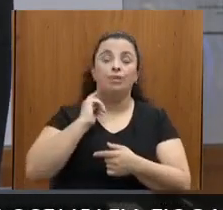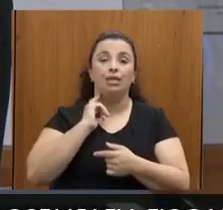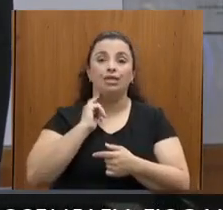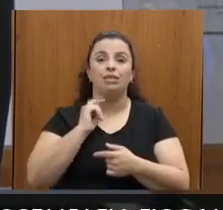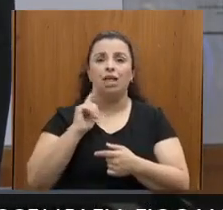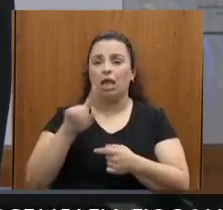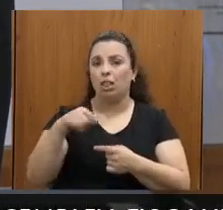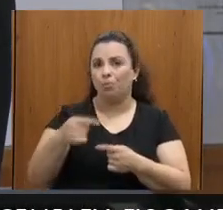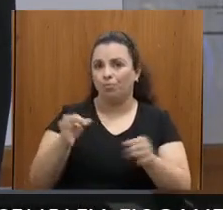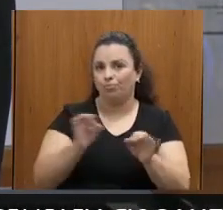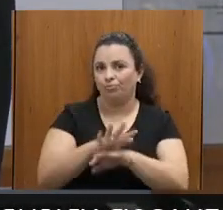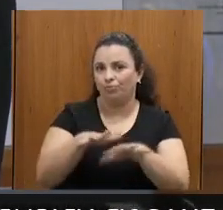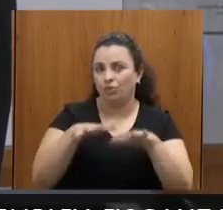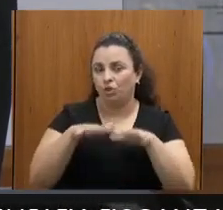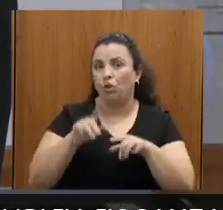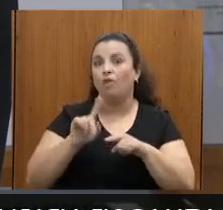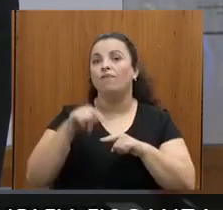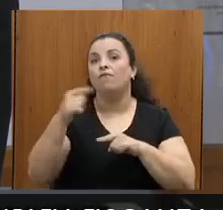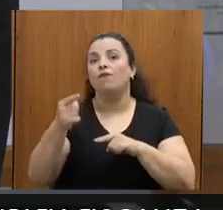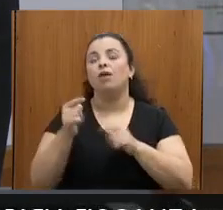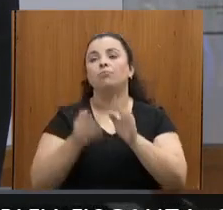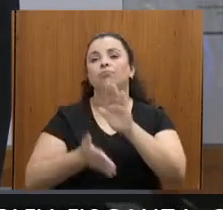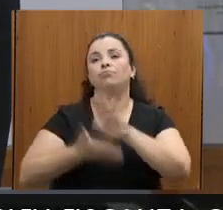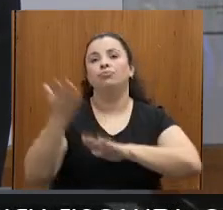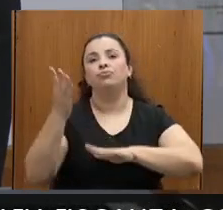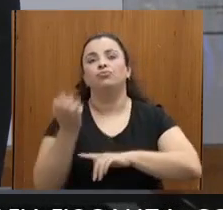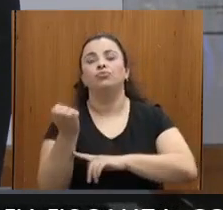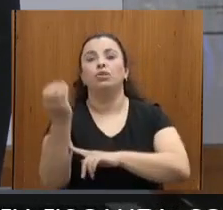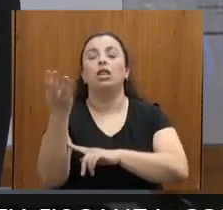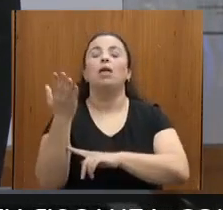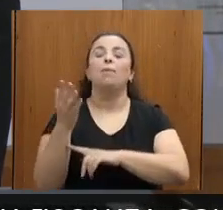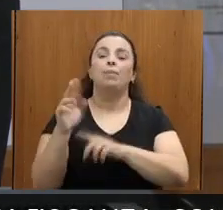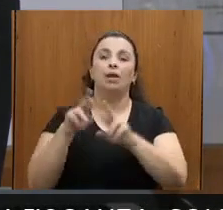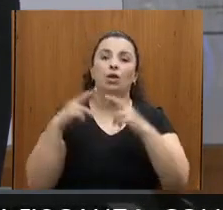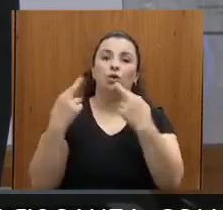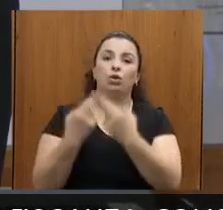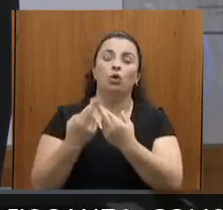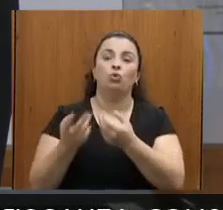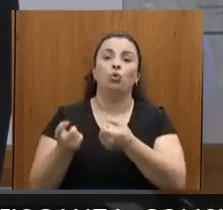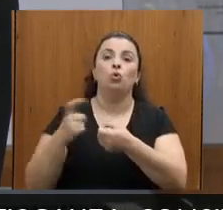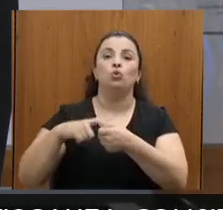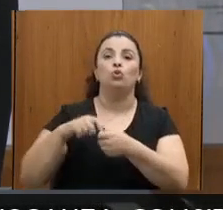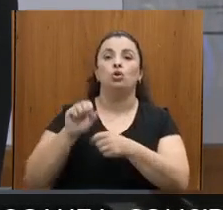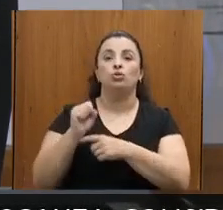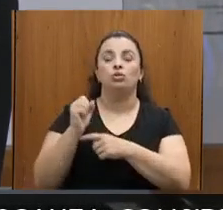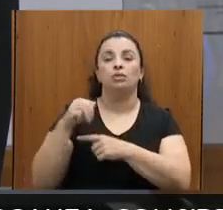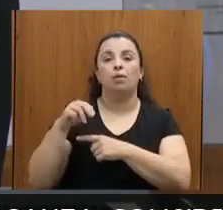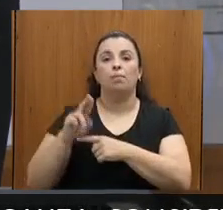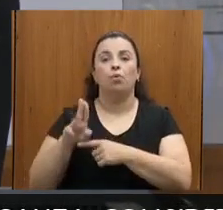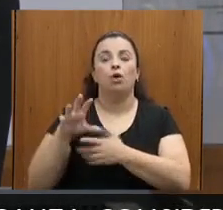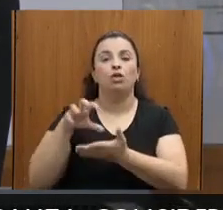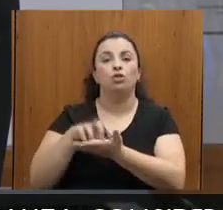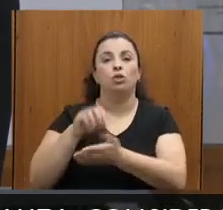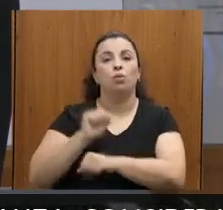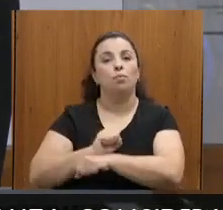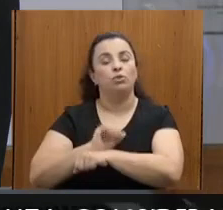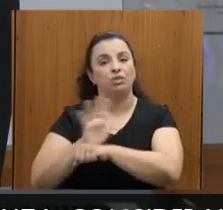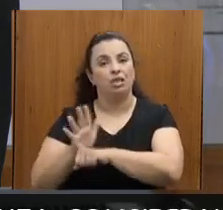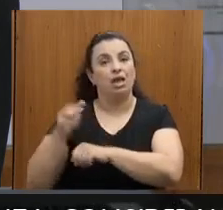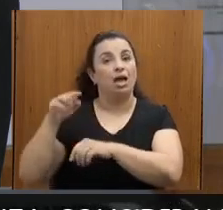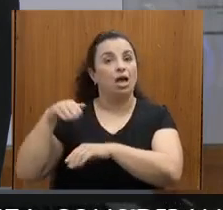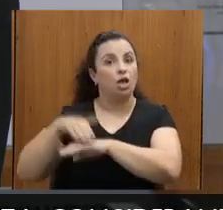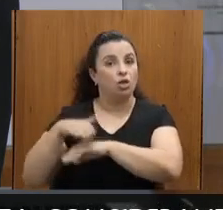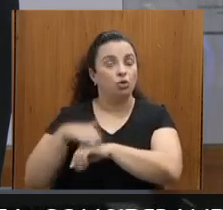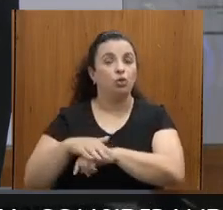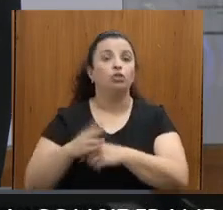para a reunião do nosso consórcio SAMU, regional em Montes Claros, logo à noite, e levando